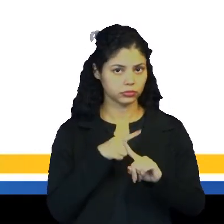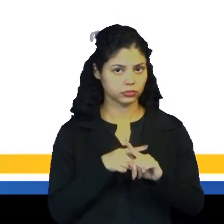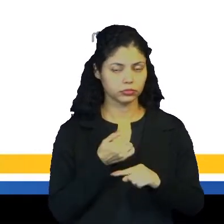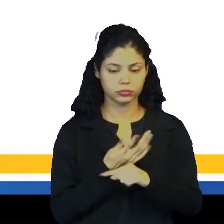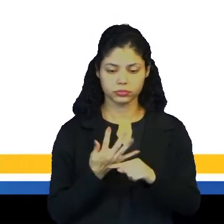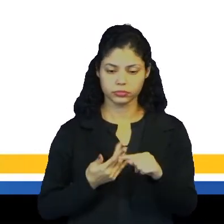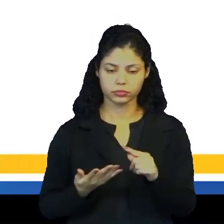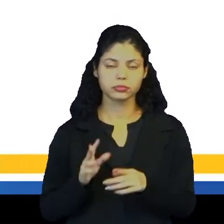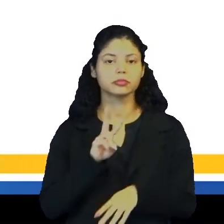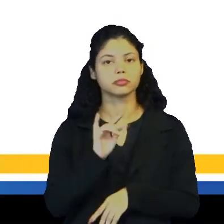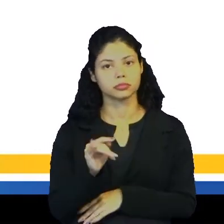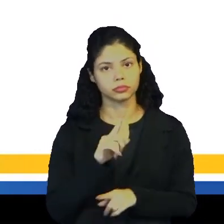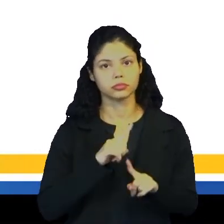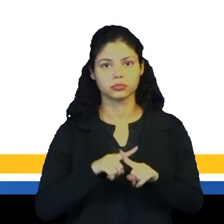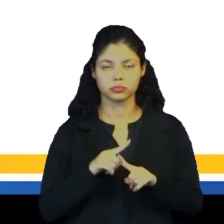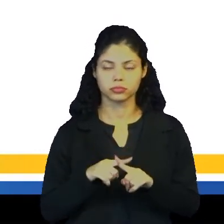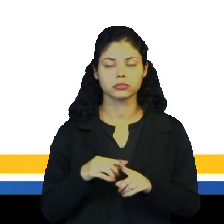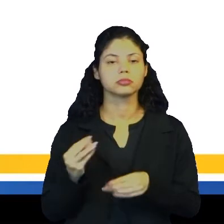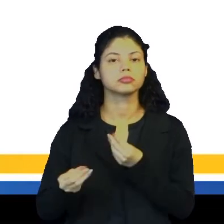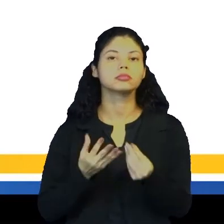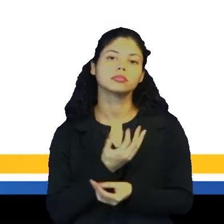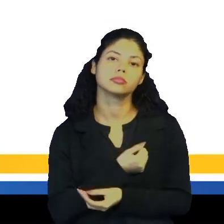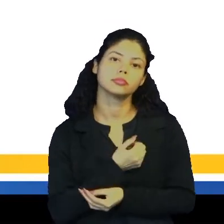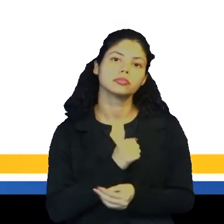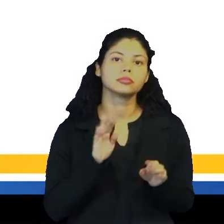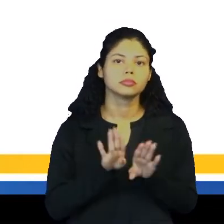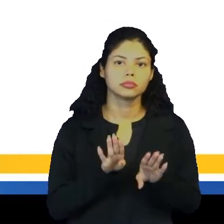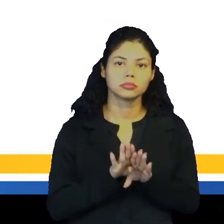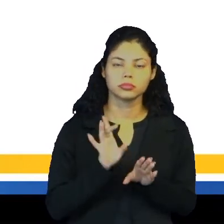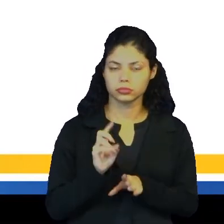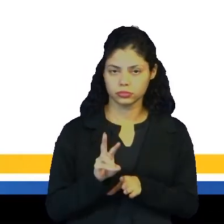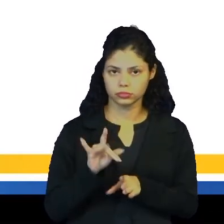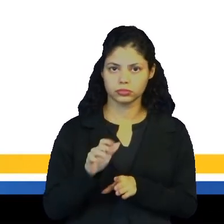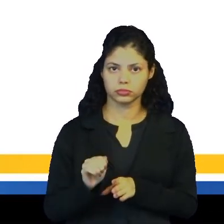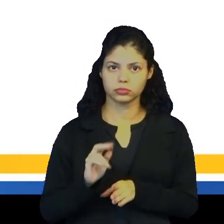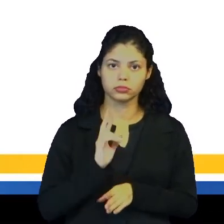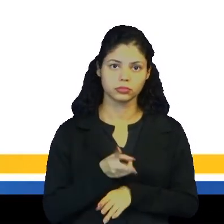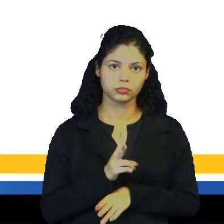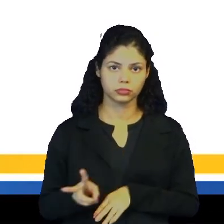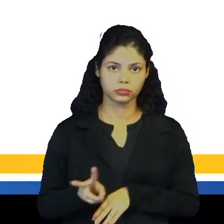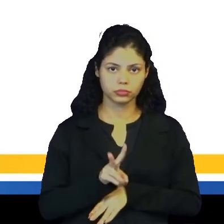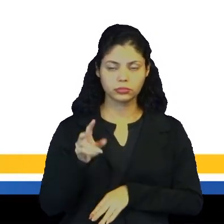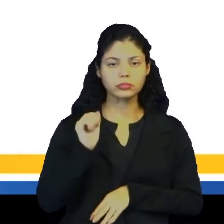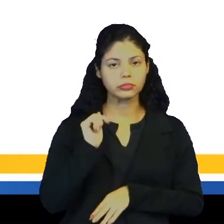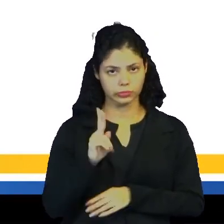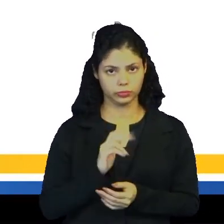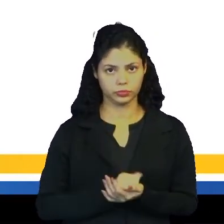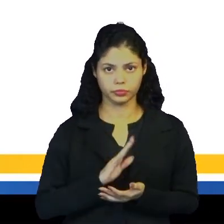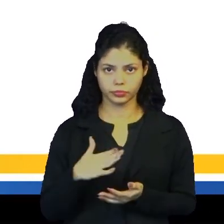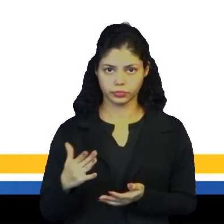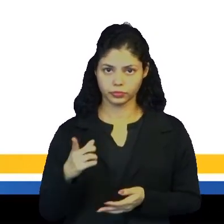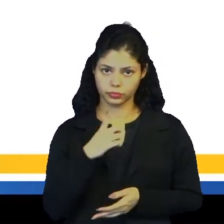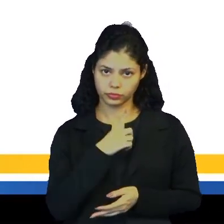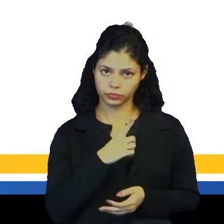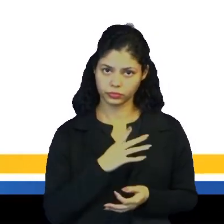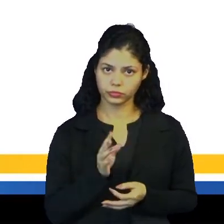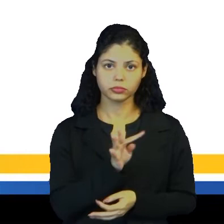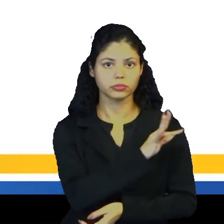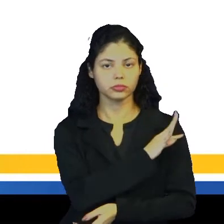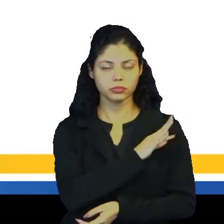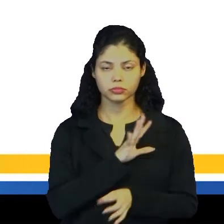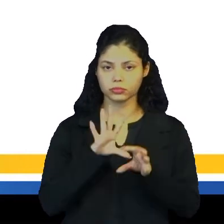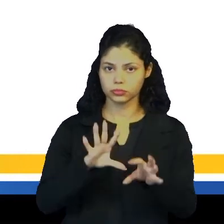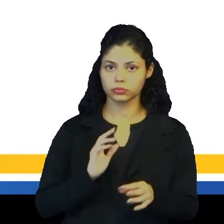por fração, você multiplica tanto o numerador quanto o denominador pelo mesmo valor, ok? Quando você está usando essa técnica